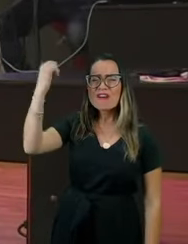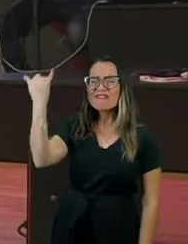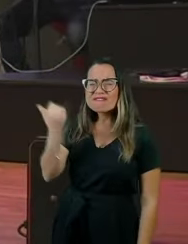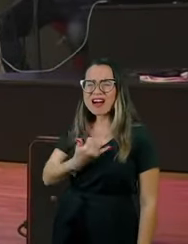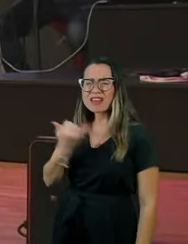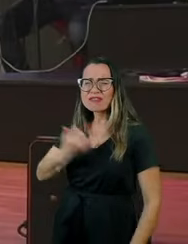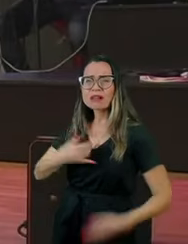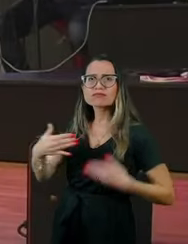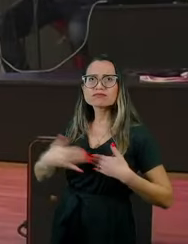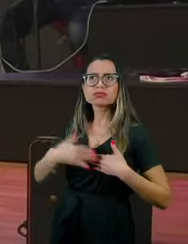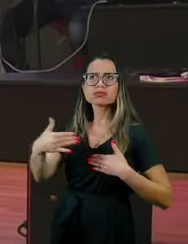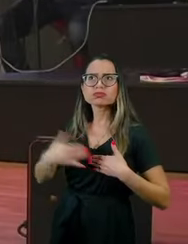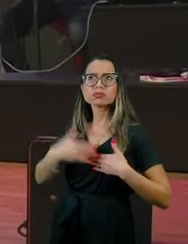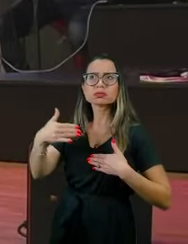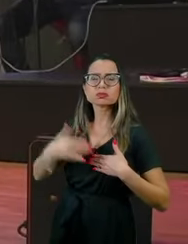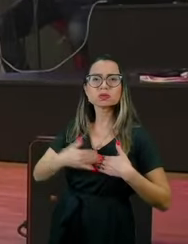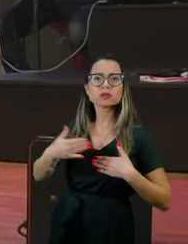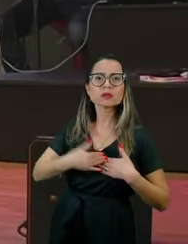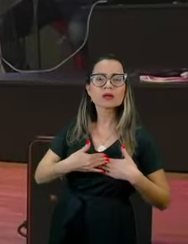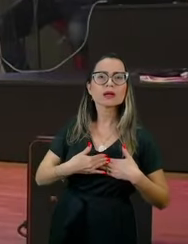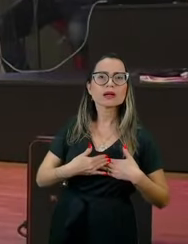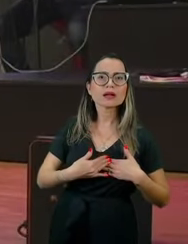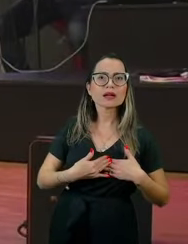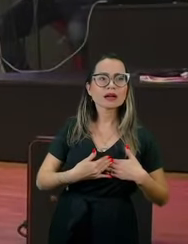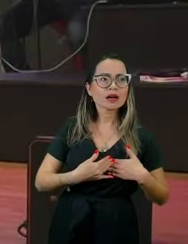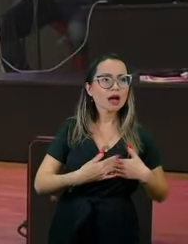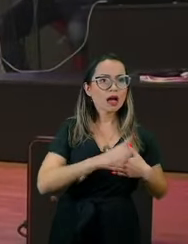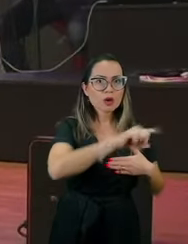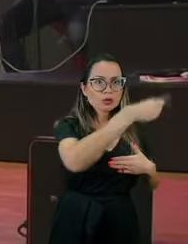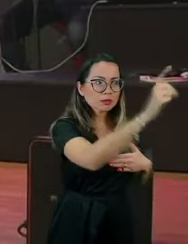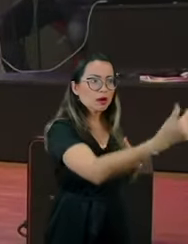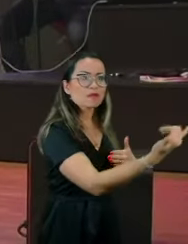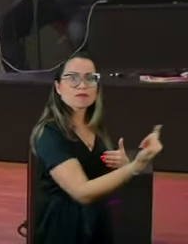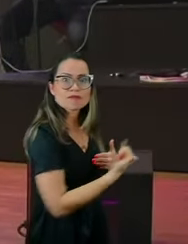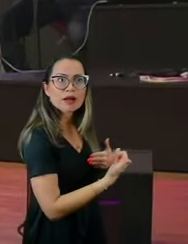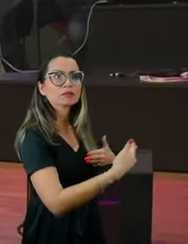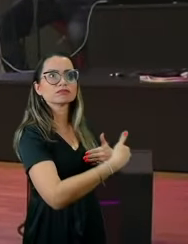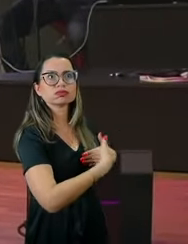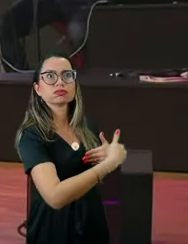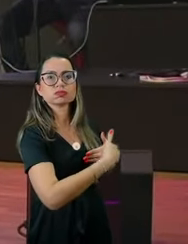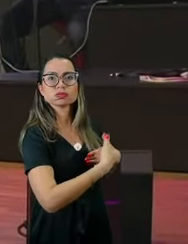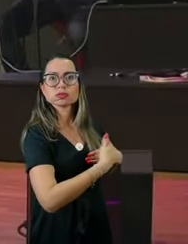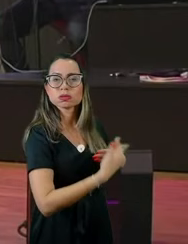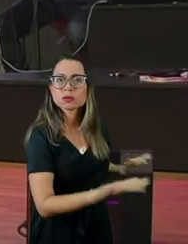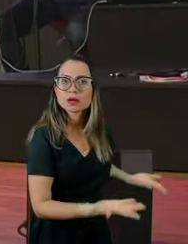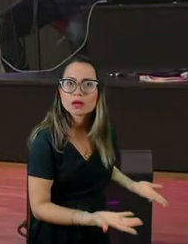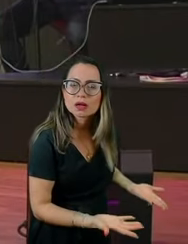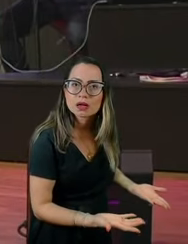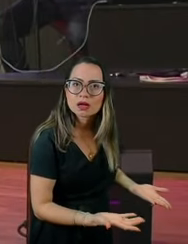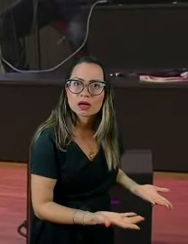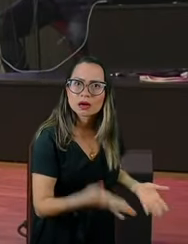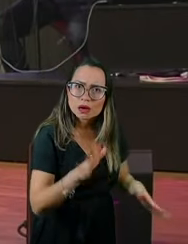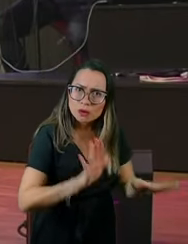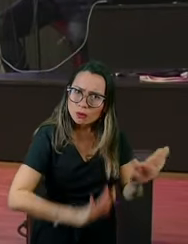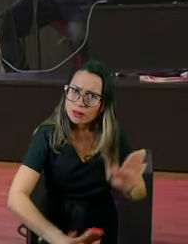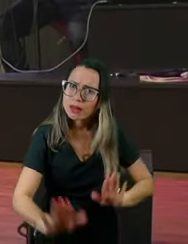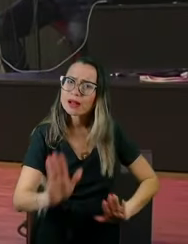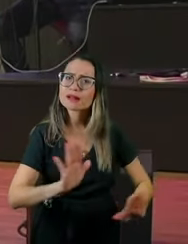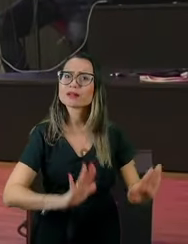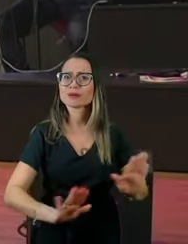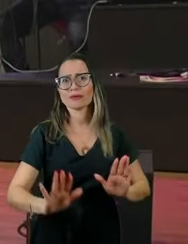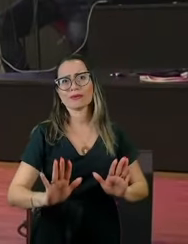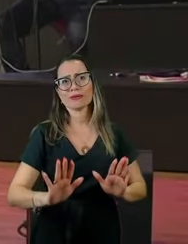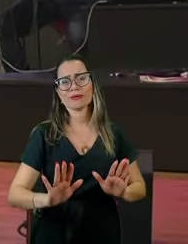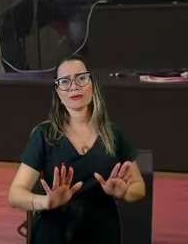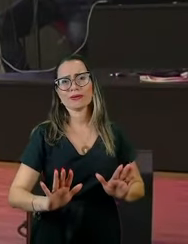Aquela pessoa do seu trabalho que você diz, aquilo é endemoniado, ele fala. cuidado, né? Começa